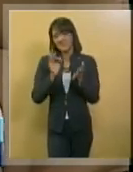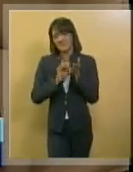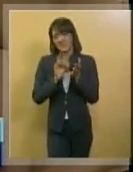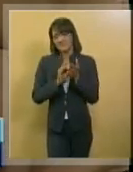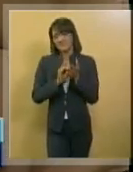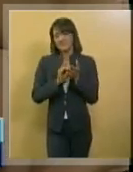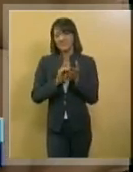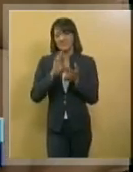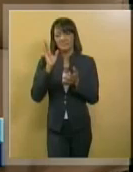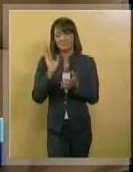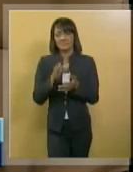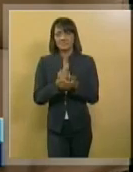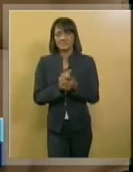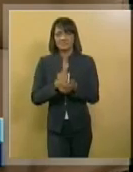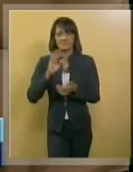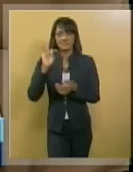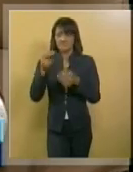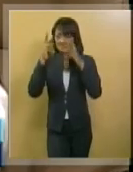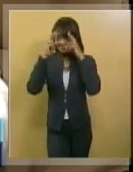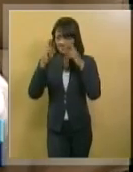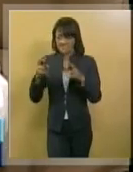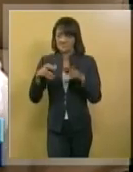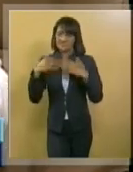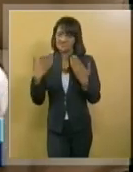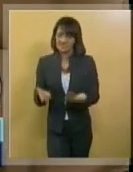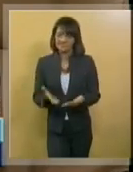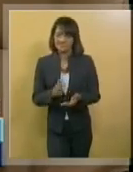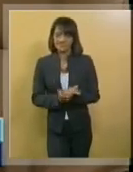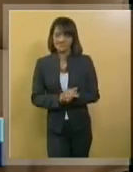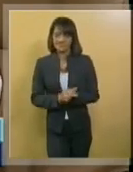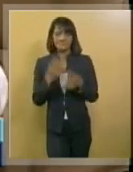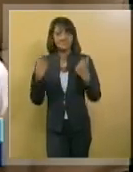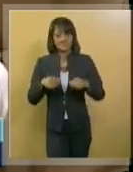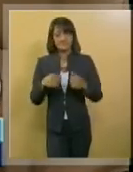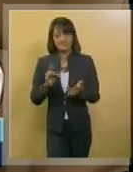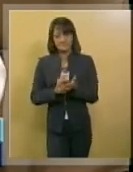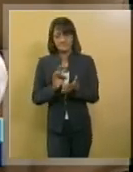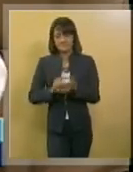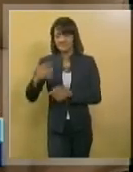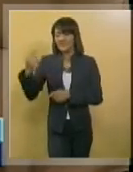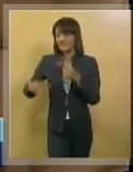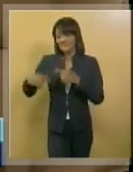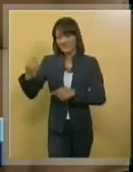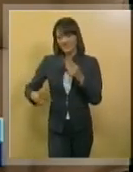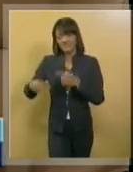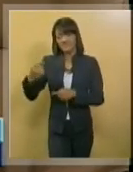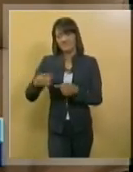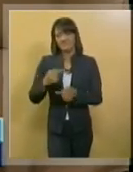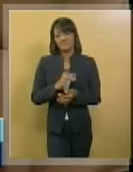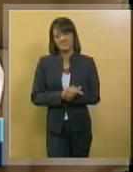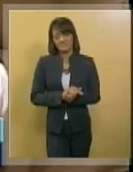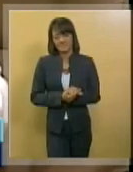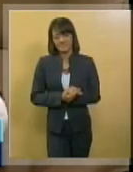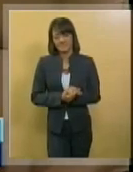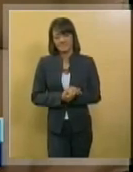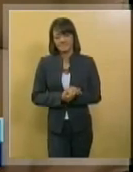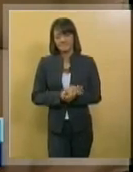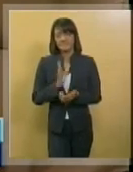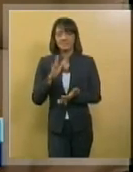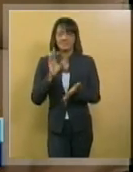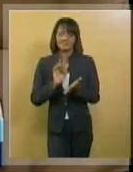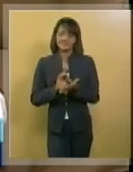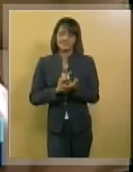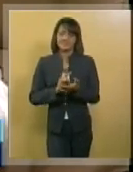não precisa ter todo esse respeito. Então, o que a gente precisa realmente é de políticas públicas e de regulamentações